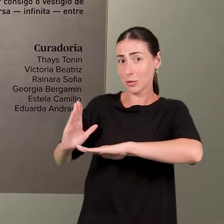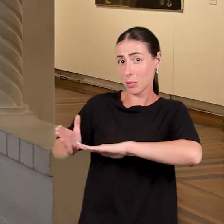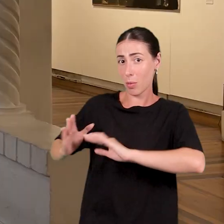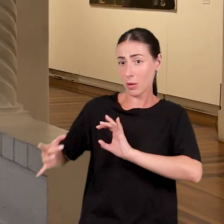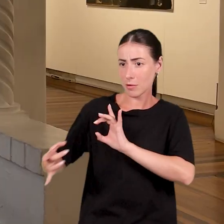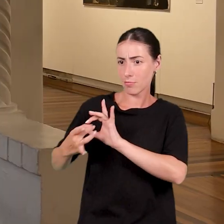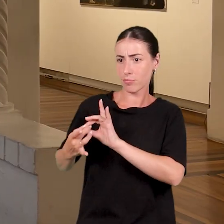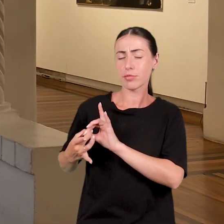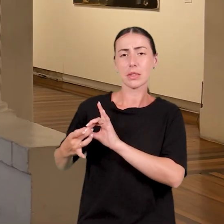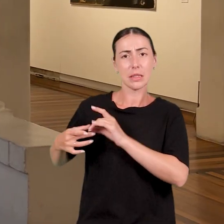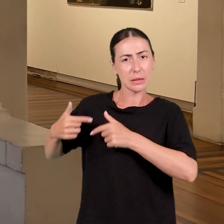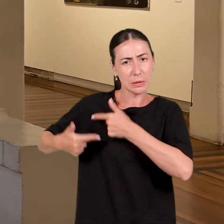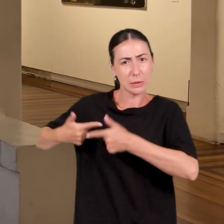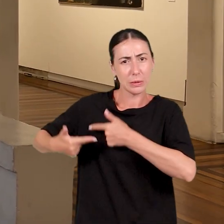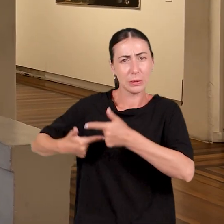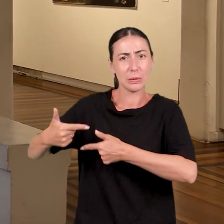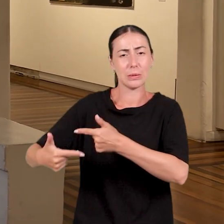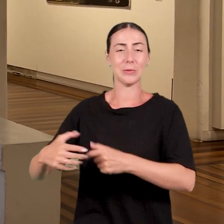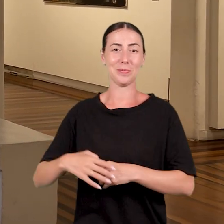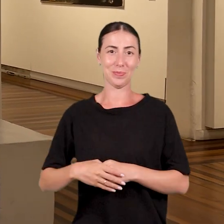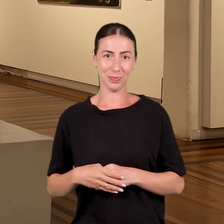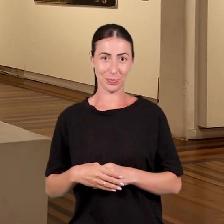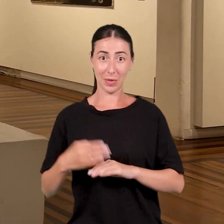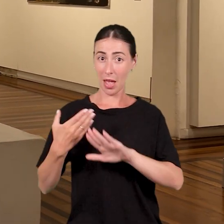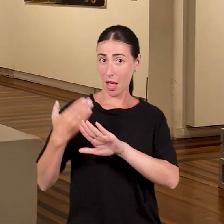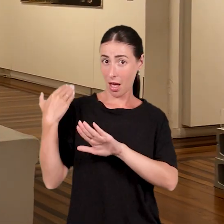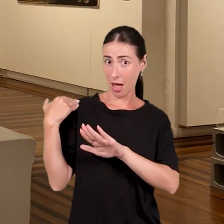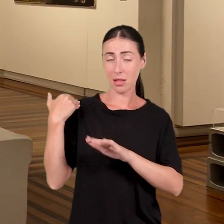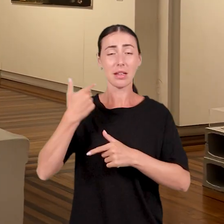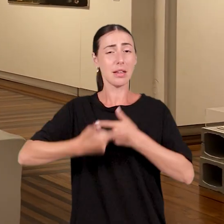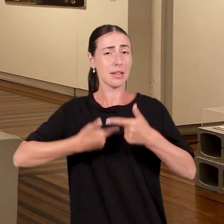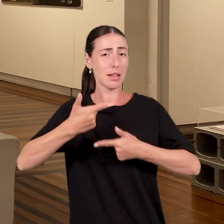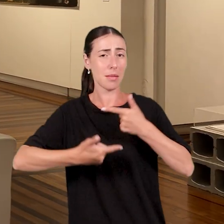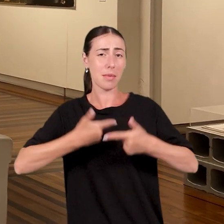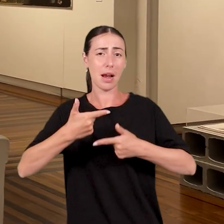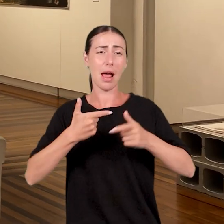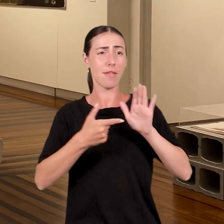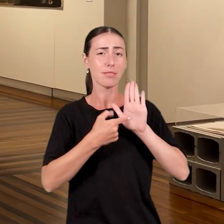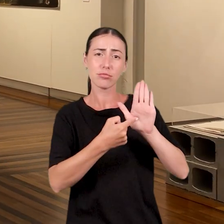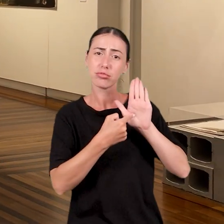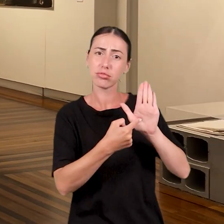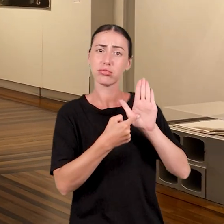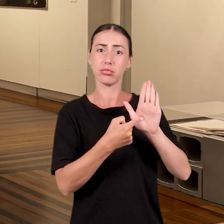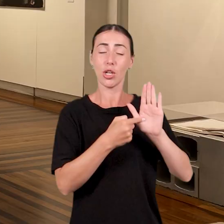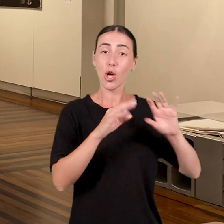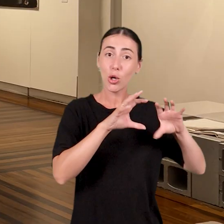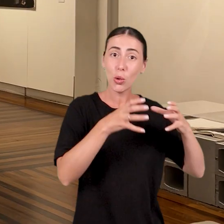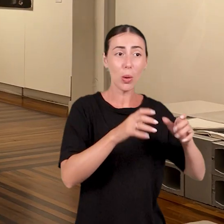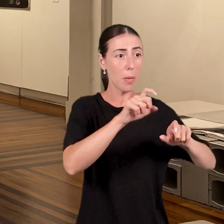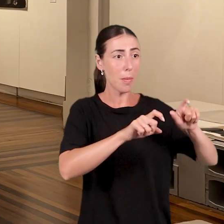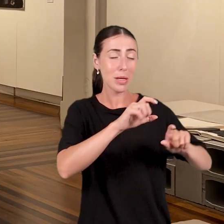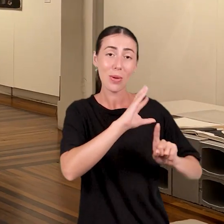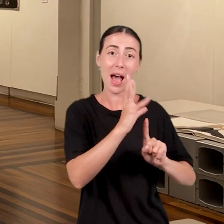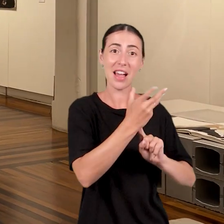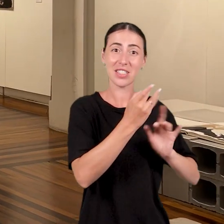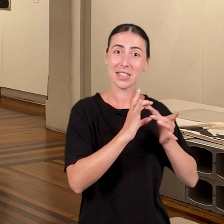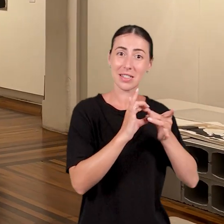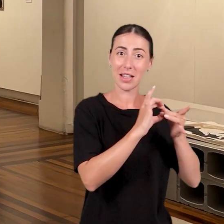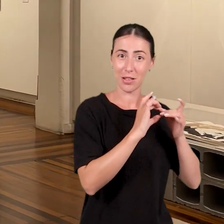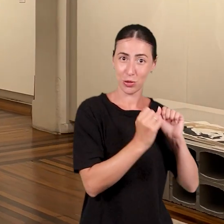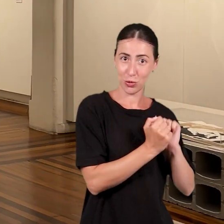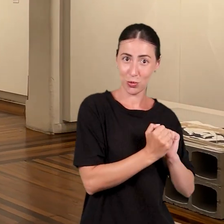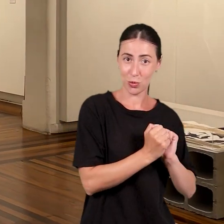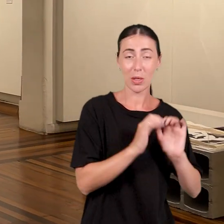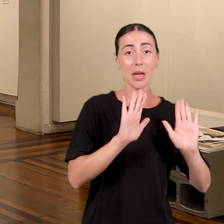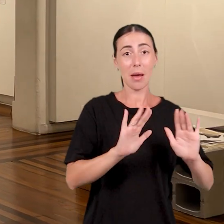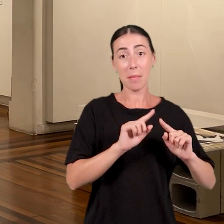moderna. Desde o final da década de 1970, o artista participou de exposições coletivas. Em